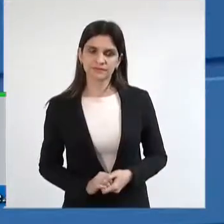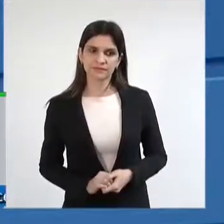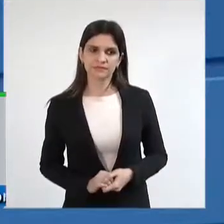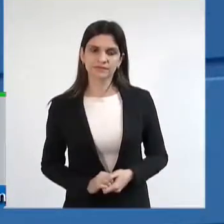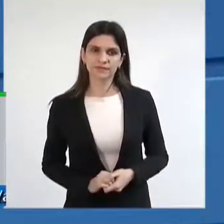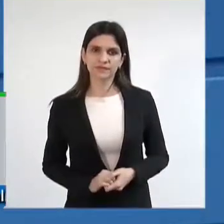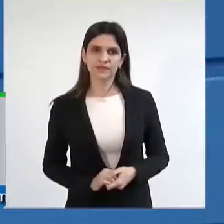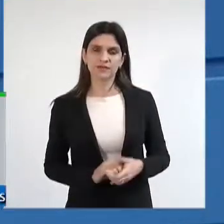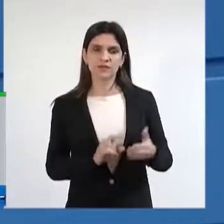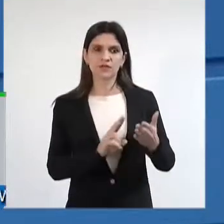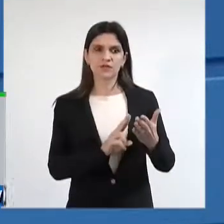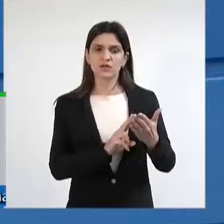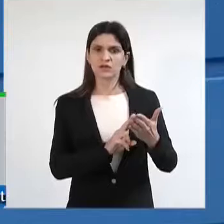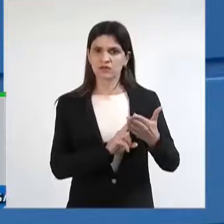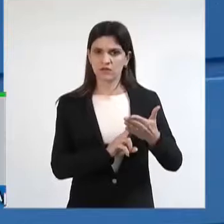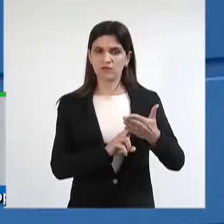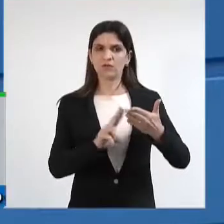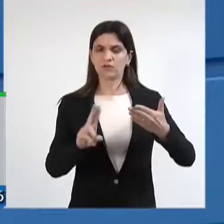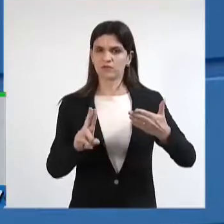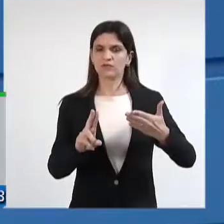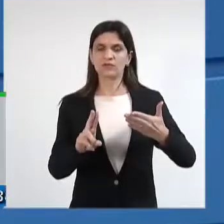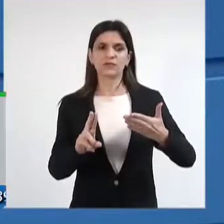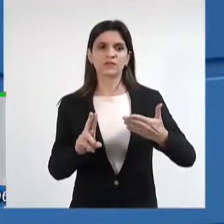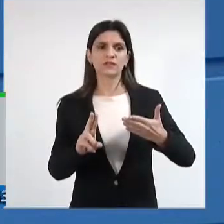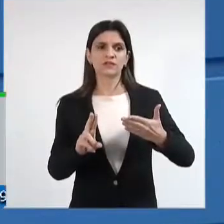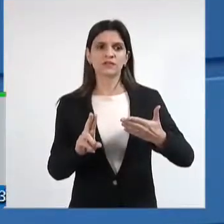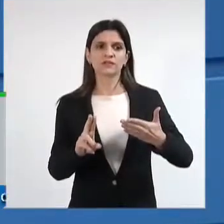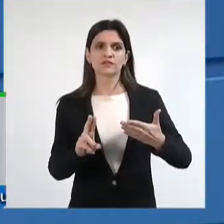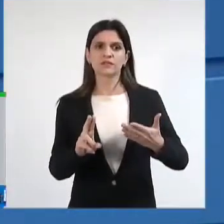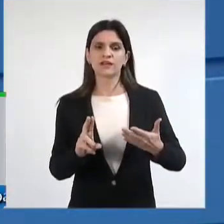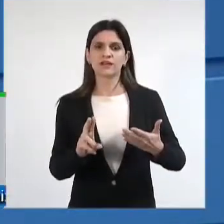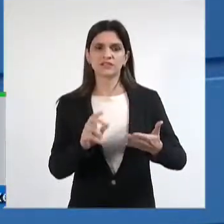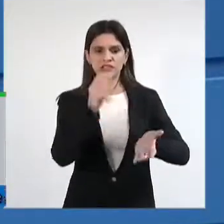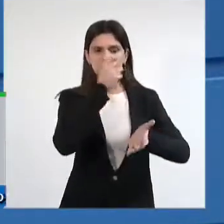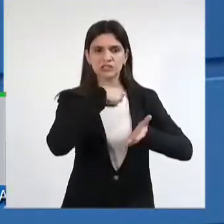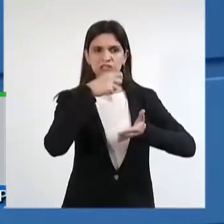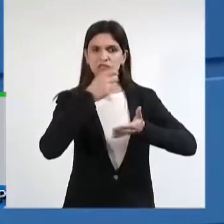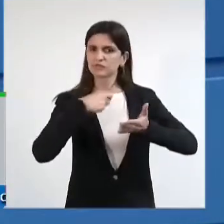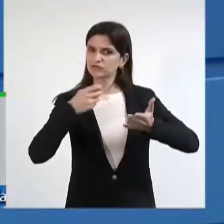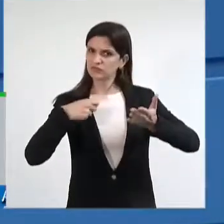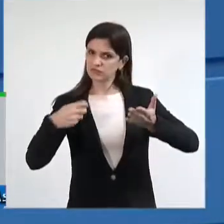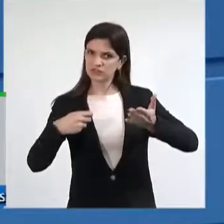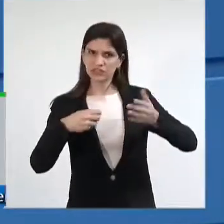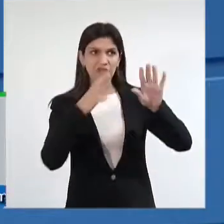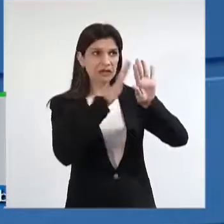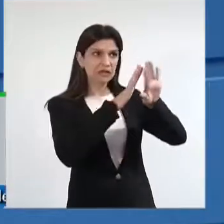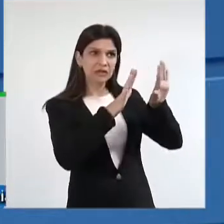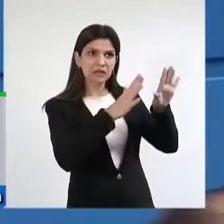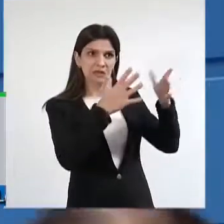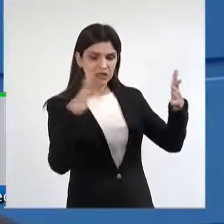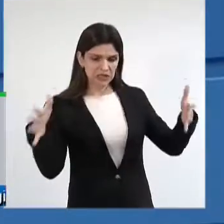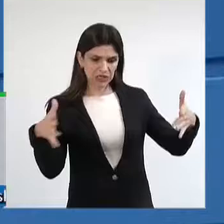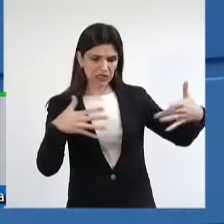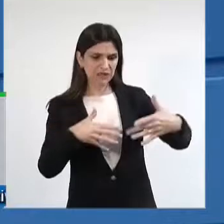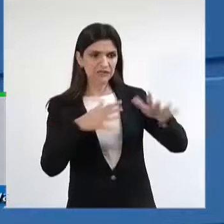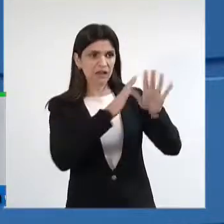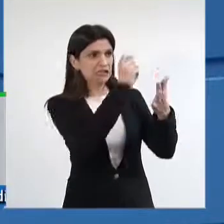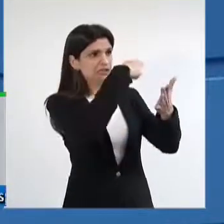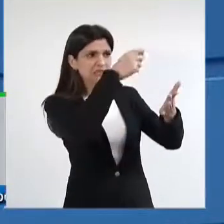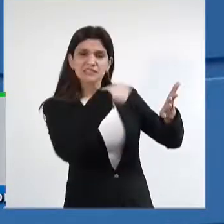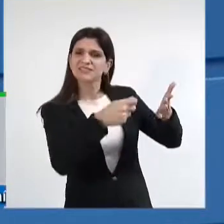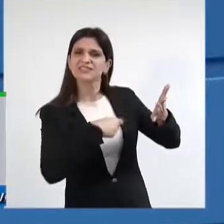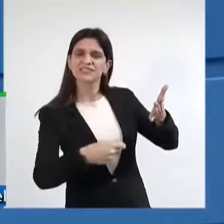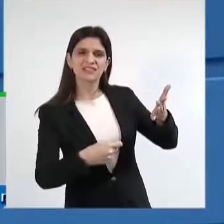numa universidade privada, escrever barbaridades dentro da sala de aula. Quer dizer,